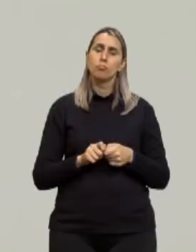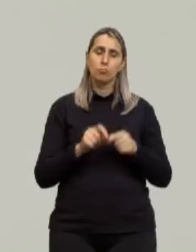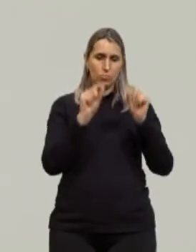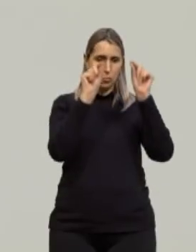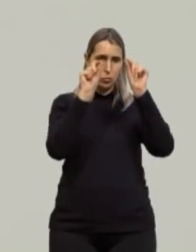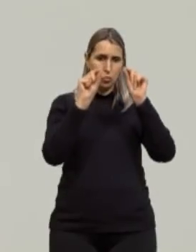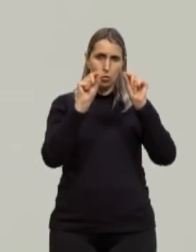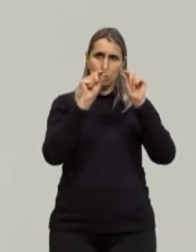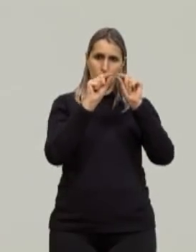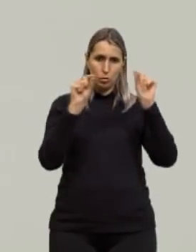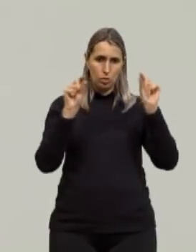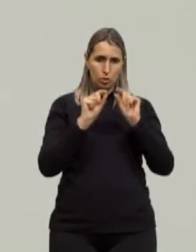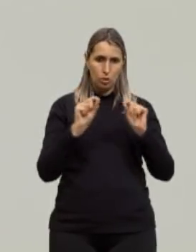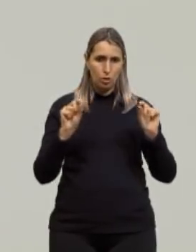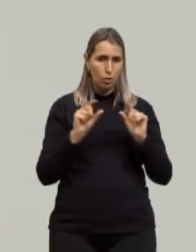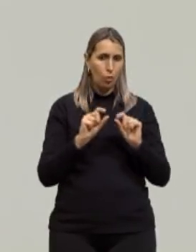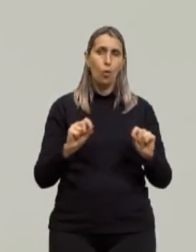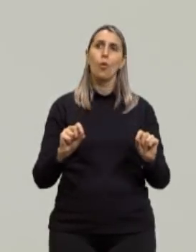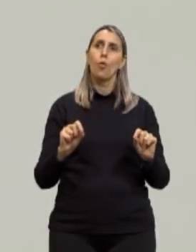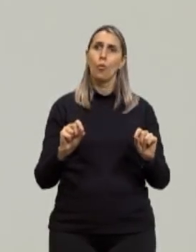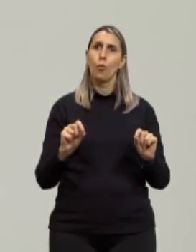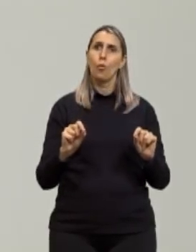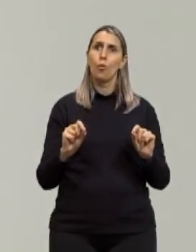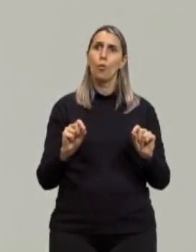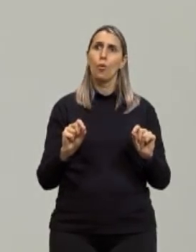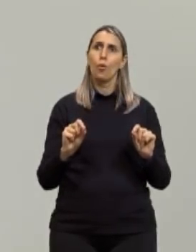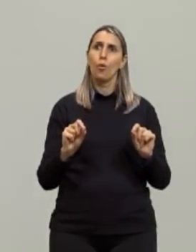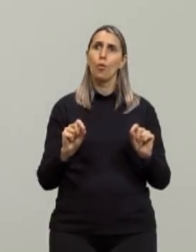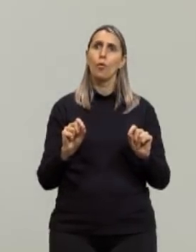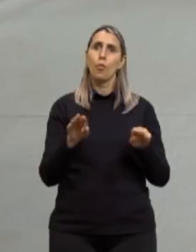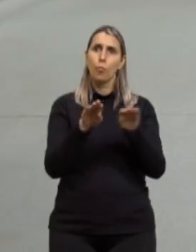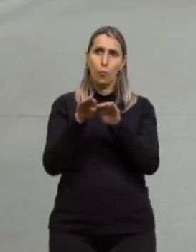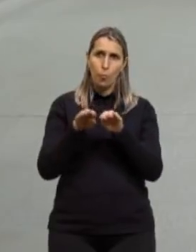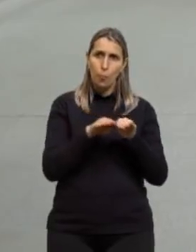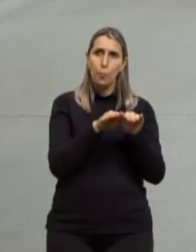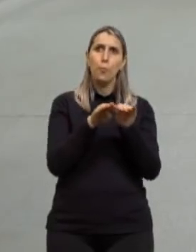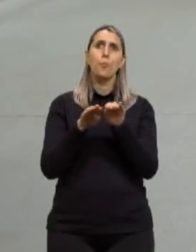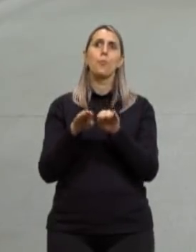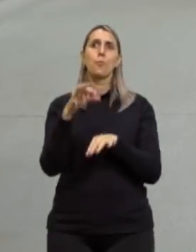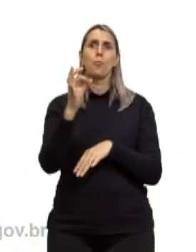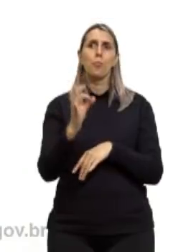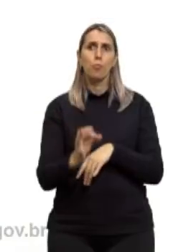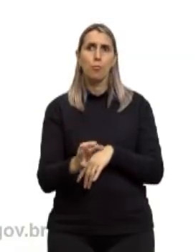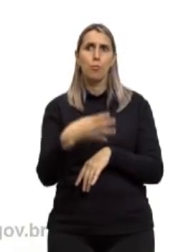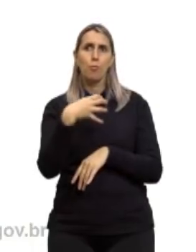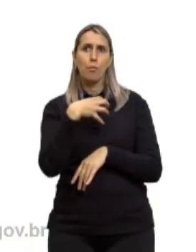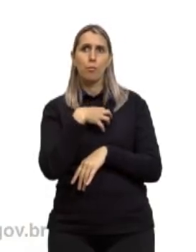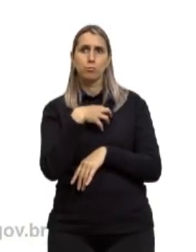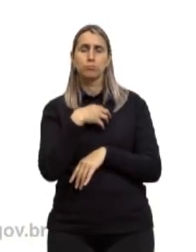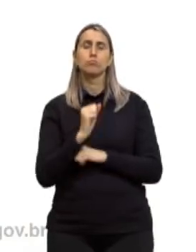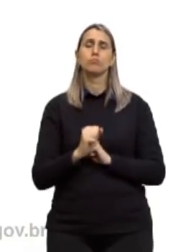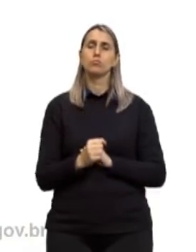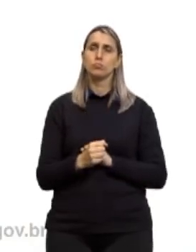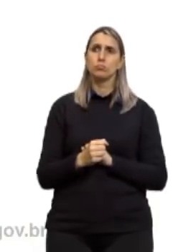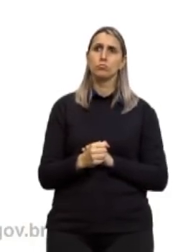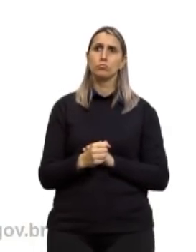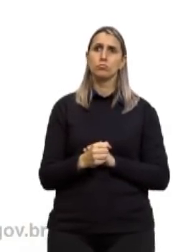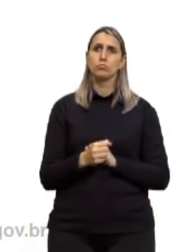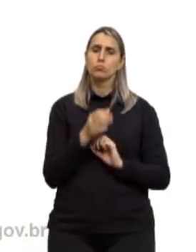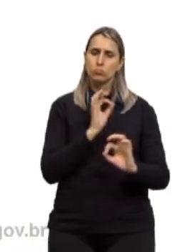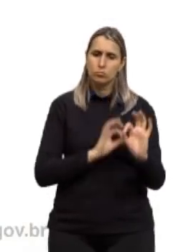proporcionais às verificamos essa proporcionalidade tá certo então é dessa forma que a gente vai